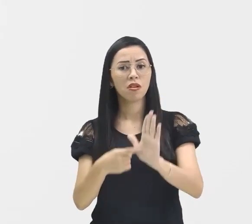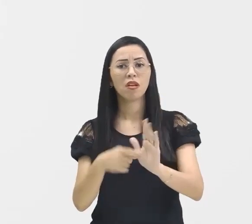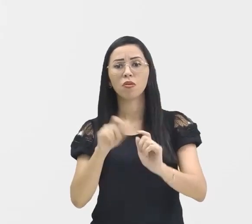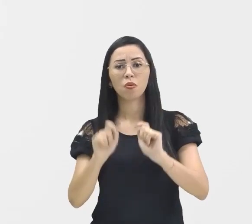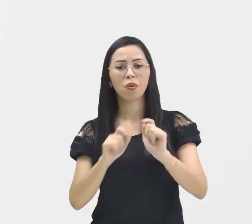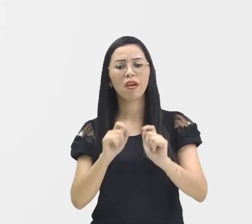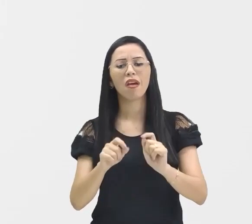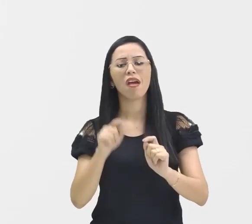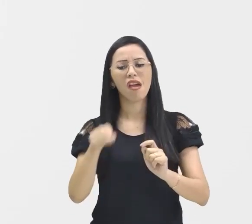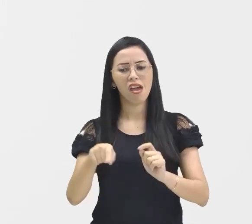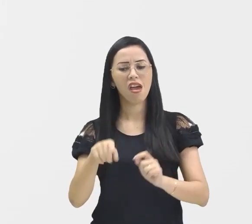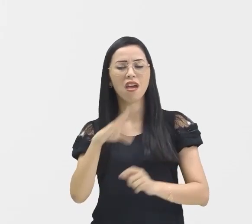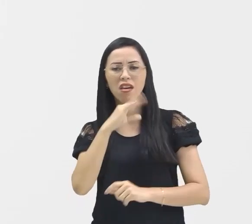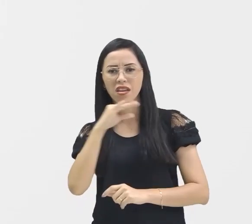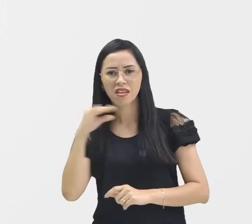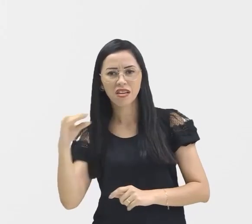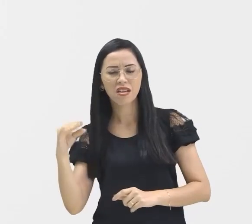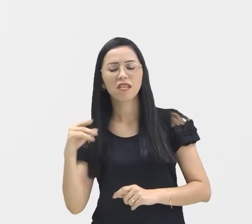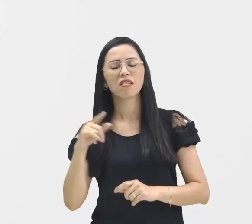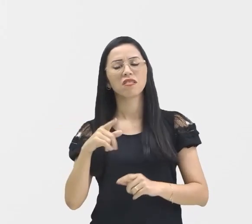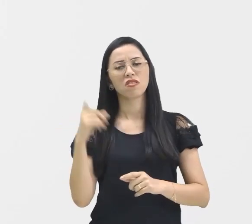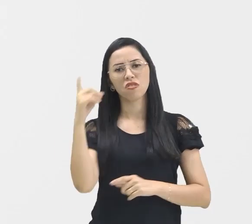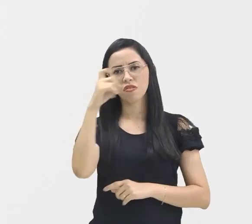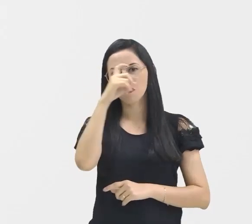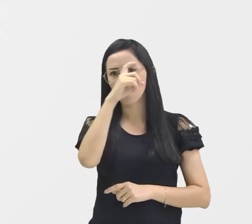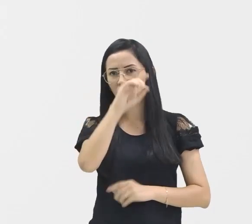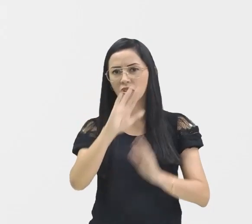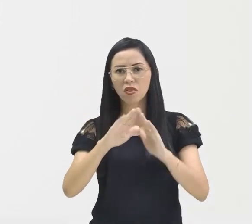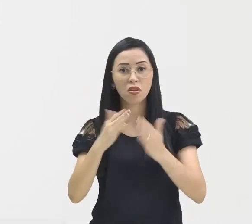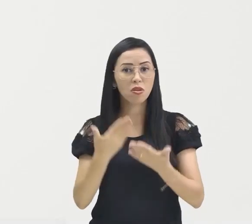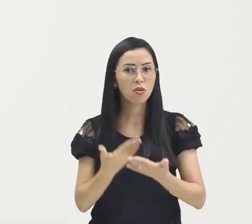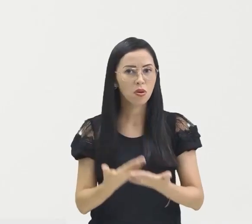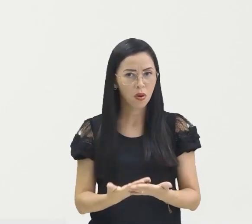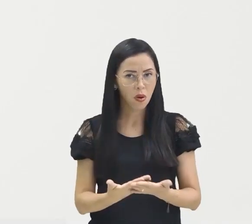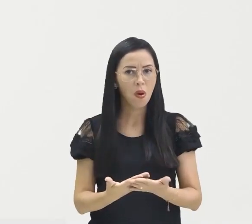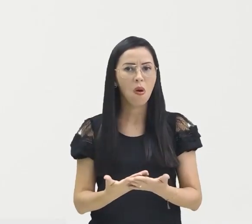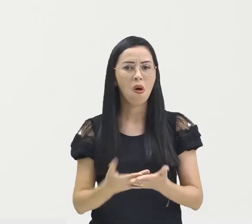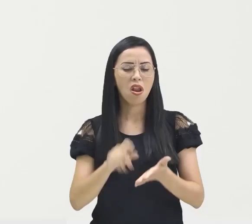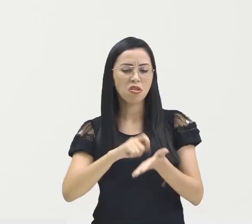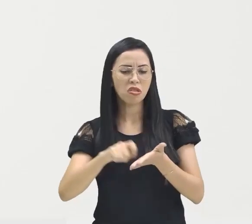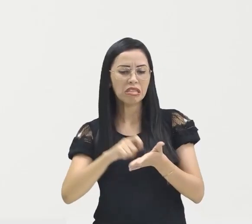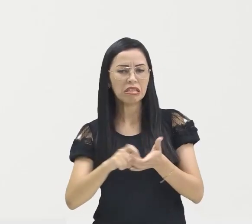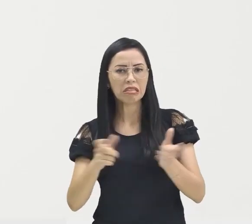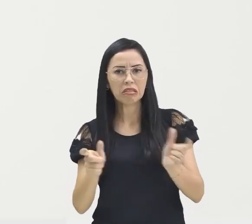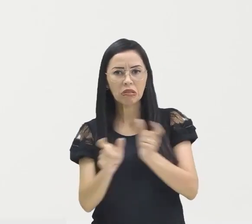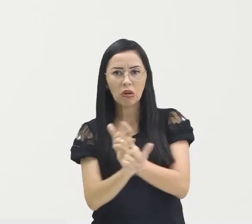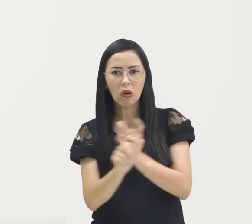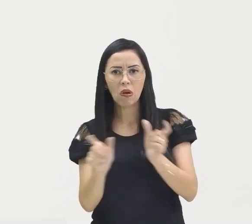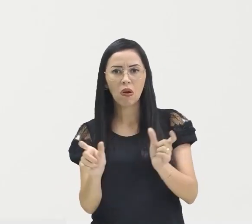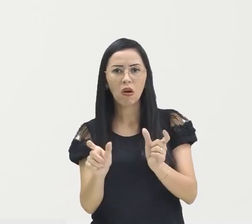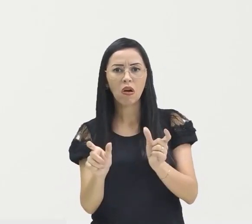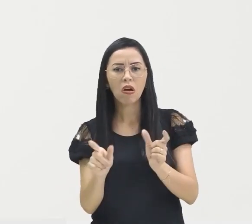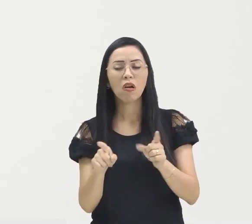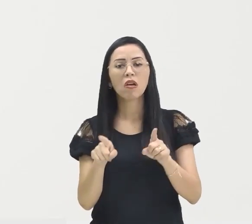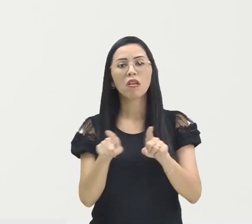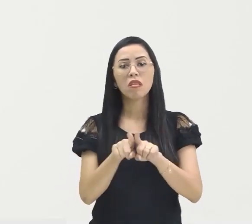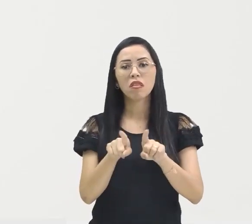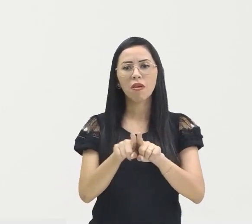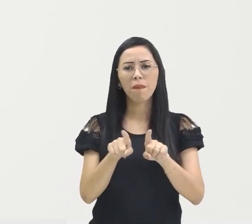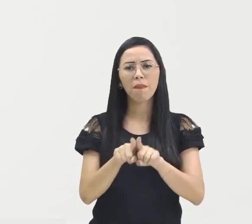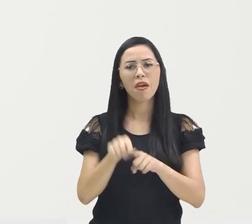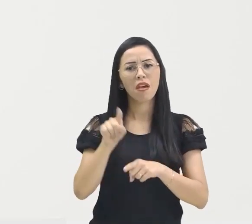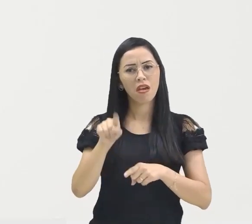escolar, trocas na escrita ou outro tipo de alteração na linguagem. Ainda, segundo a